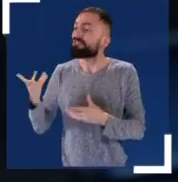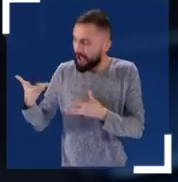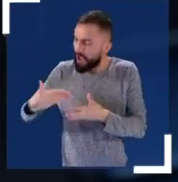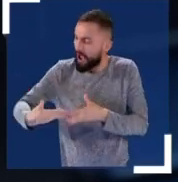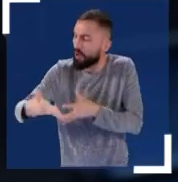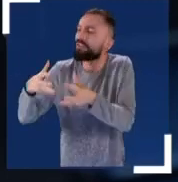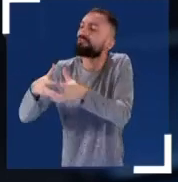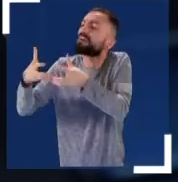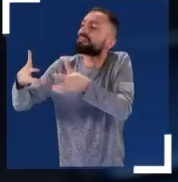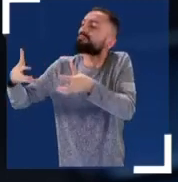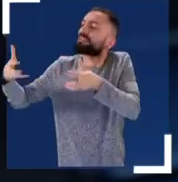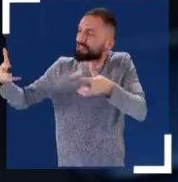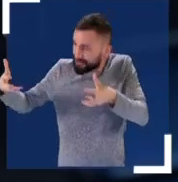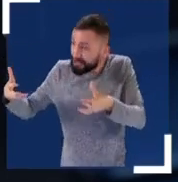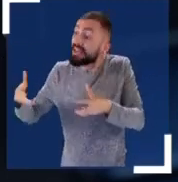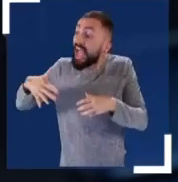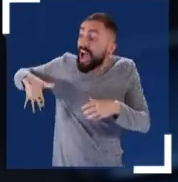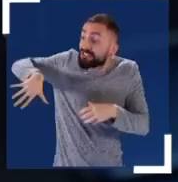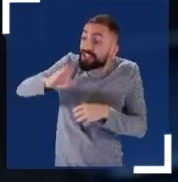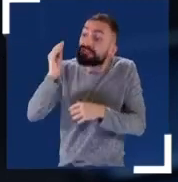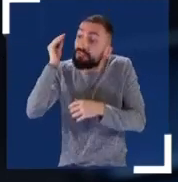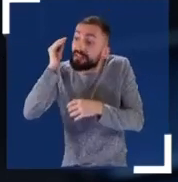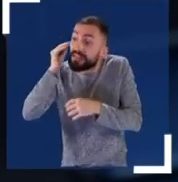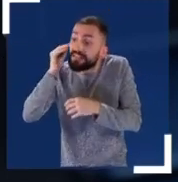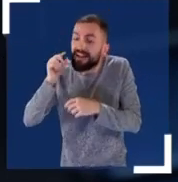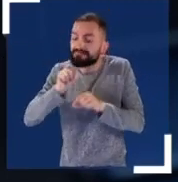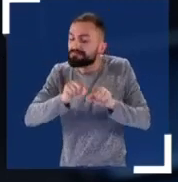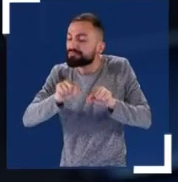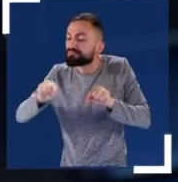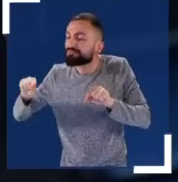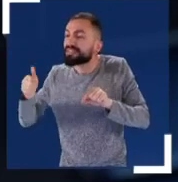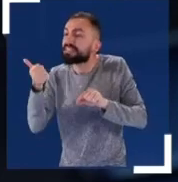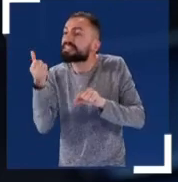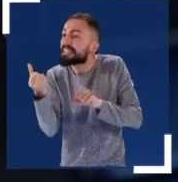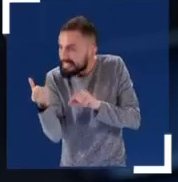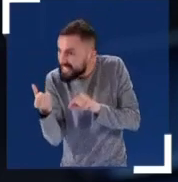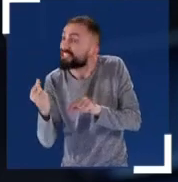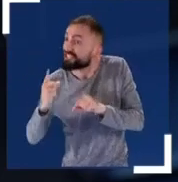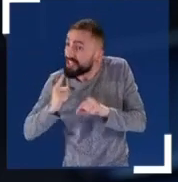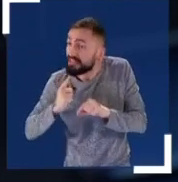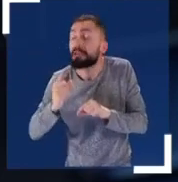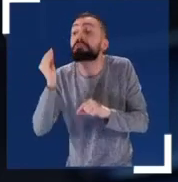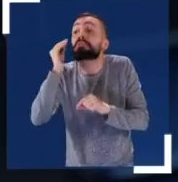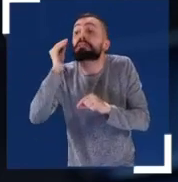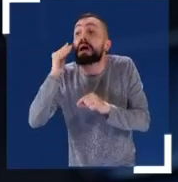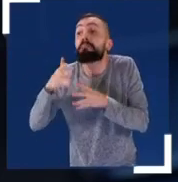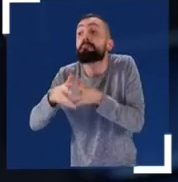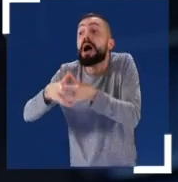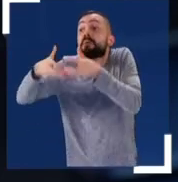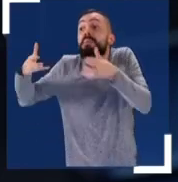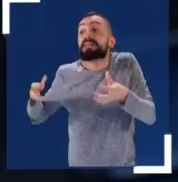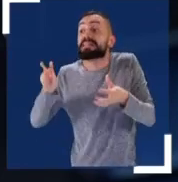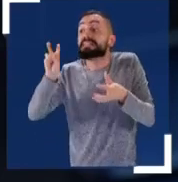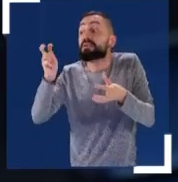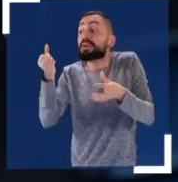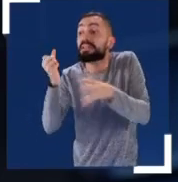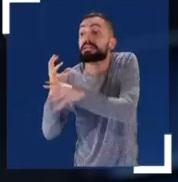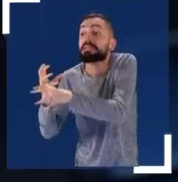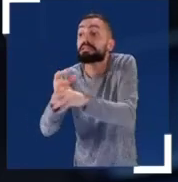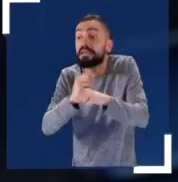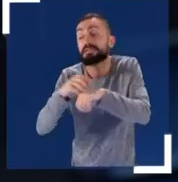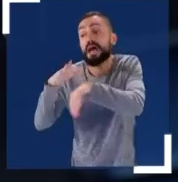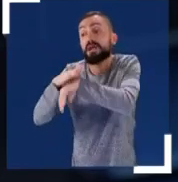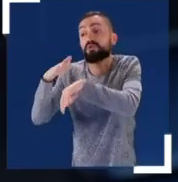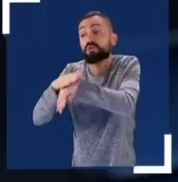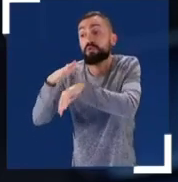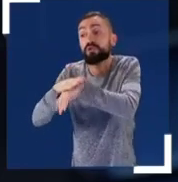E nós vamos fazer com que ele possa, das 16 unidades, Márcio, possa chegar aos 56, oferecendo alimentação noturna, sobretudo